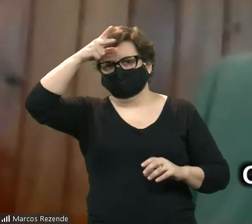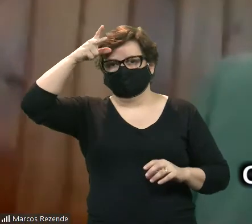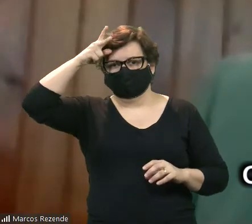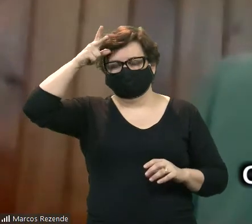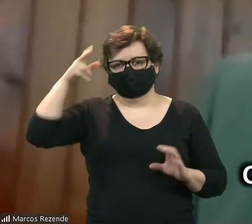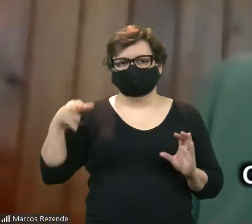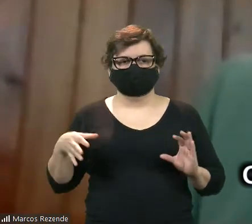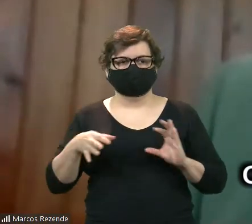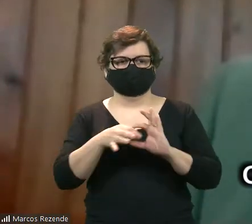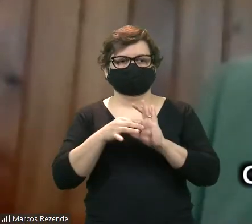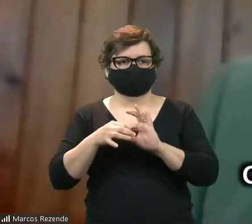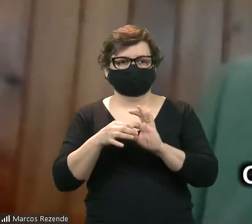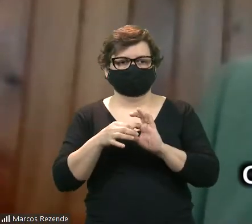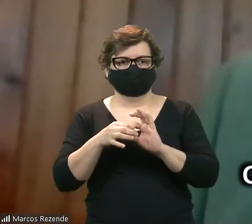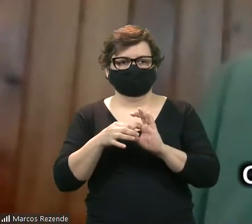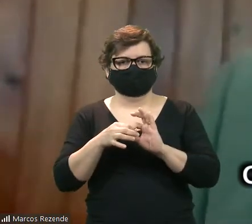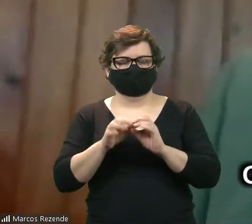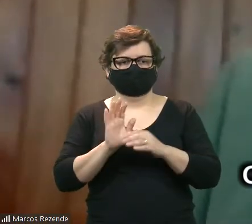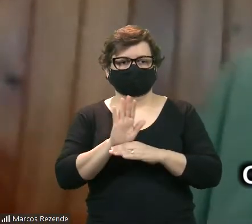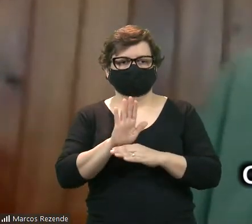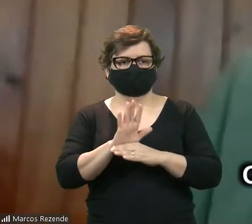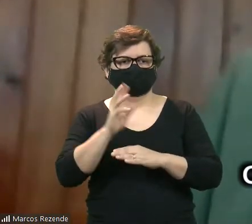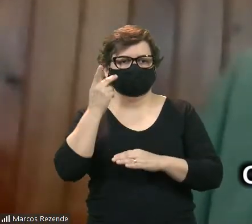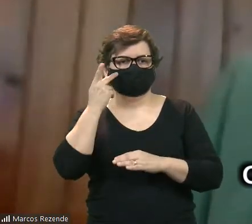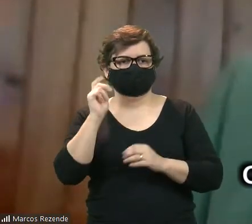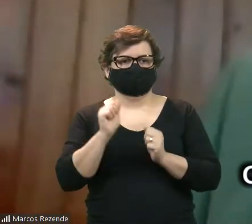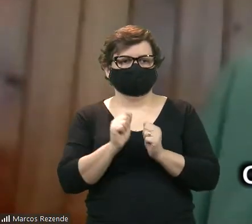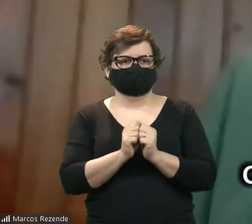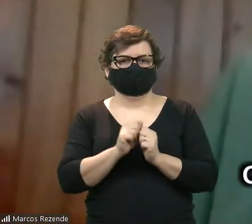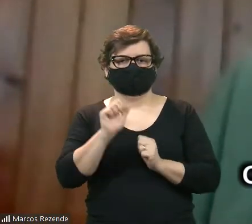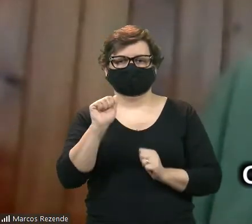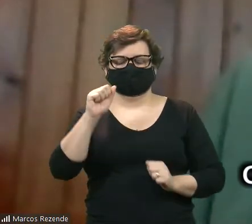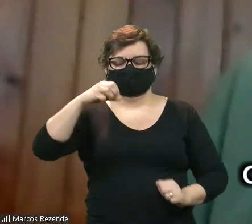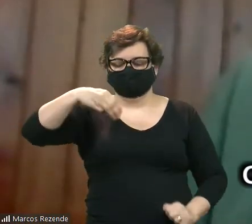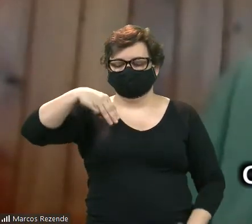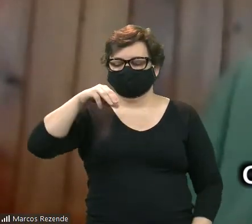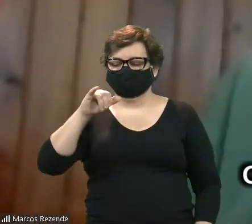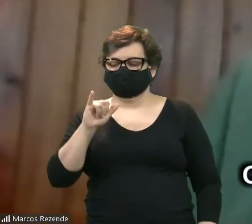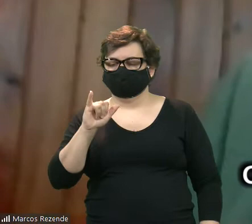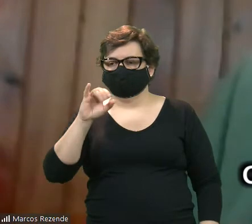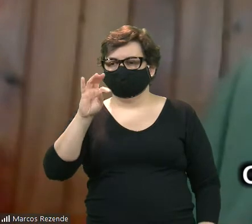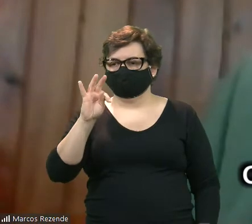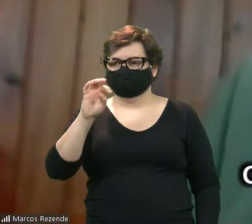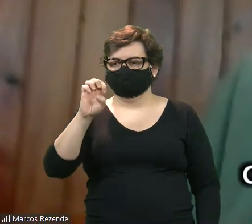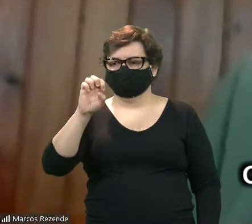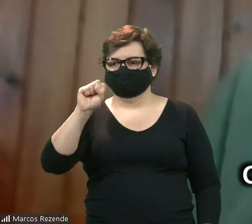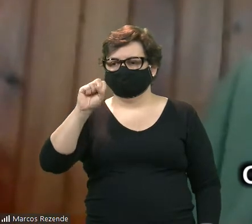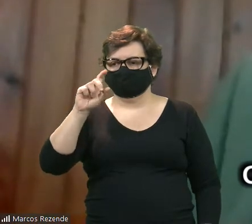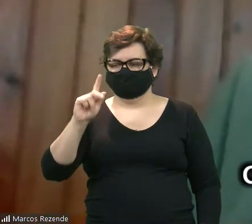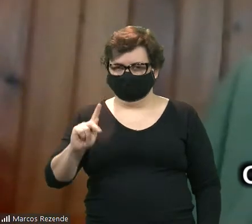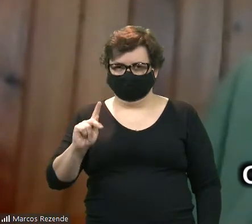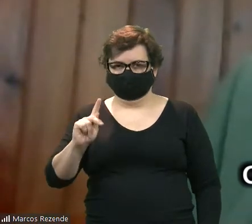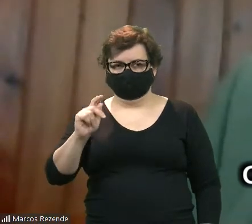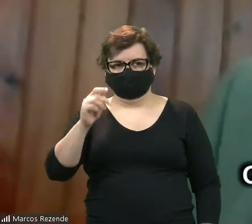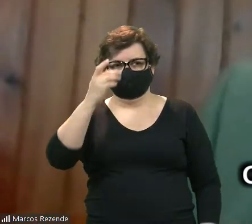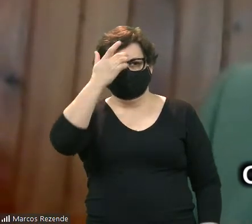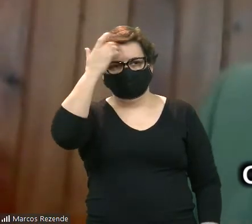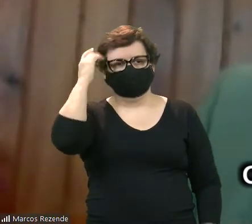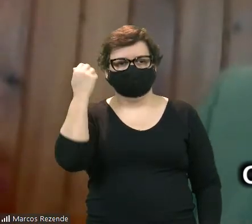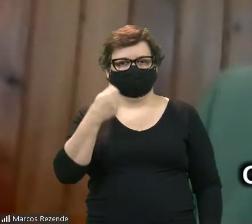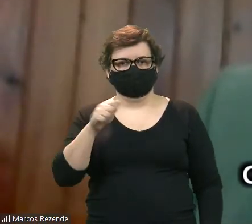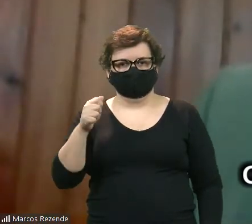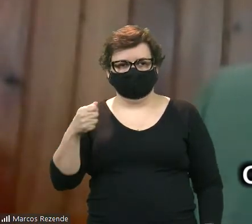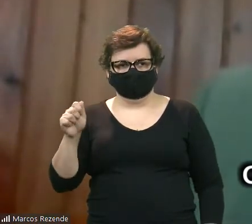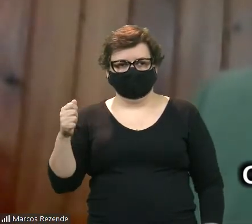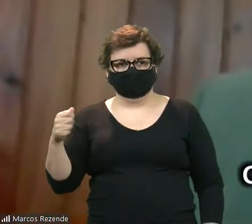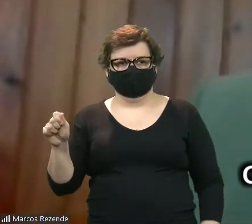a se associar e a contribuir para com a AMITESP, Associação das Prefeituras dos Municípios de Interesse Turístico do Estado de São Paulo.